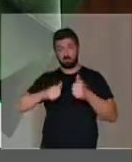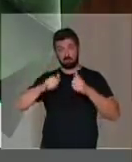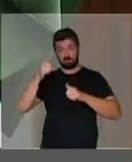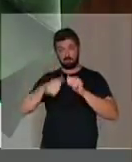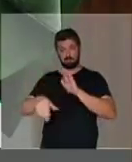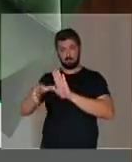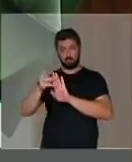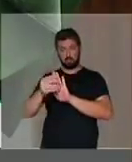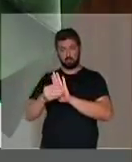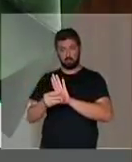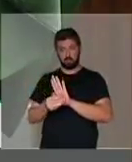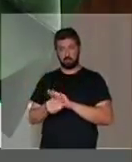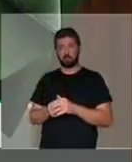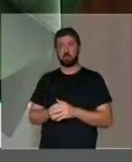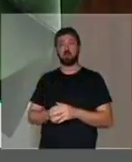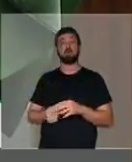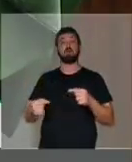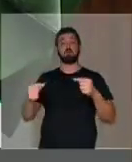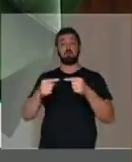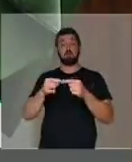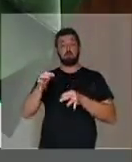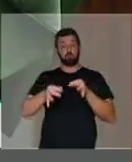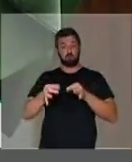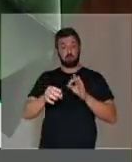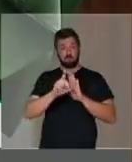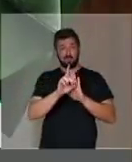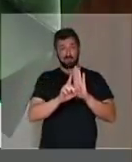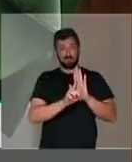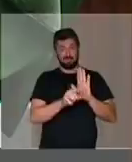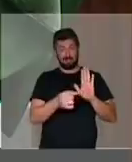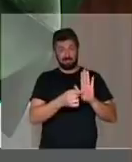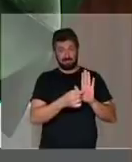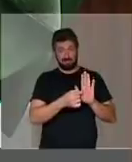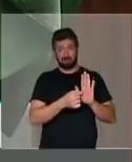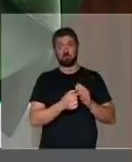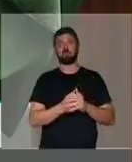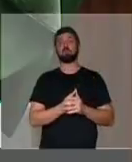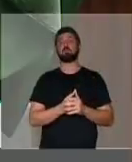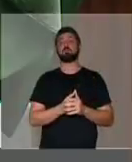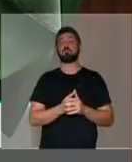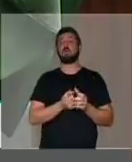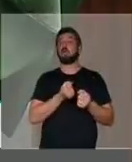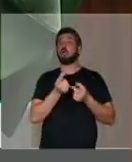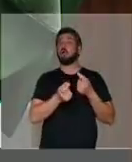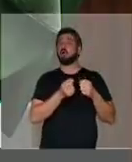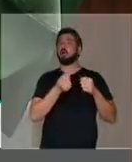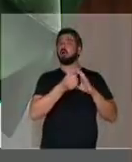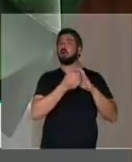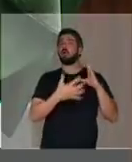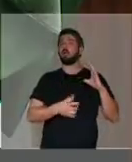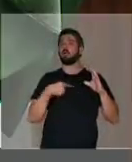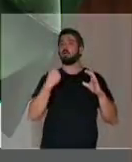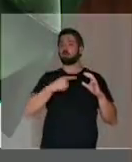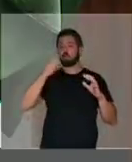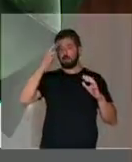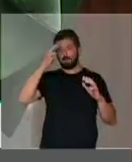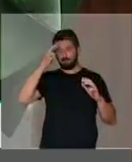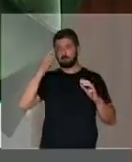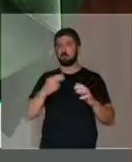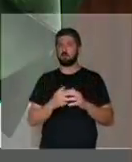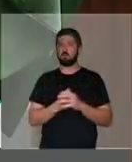análise do mérito. Quanto à juridicidade do decreto interventivo, alguns aspectos merecem a nossa